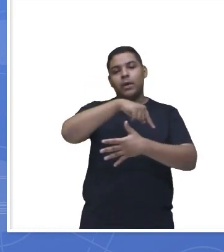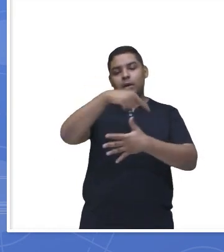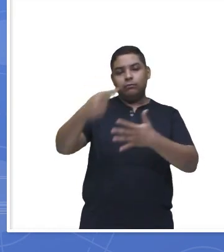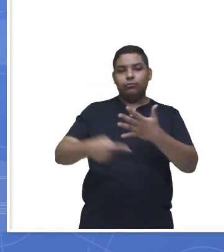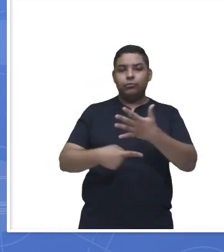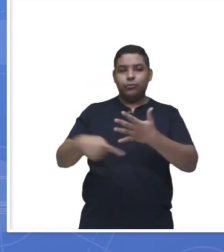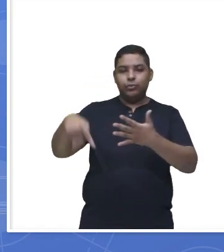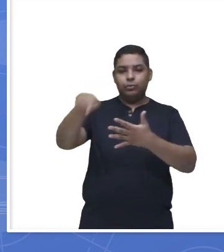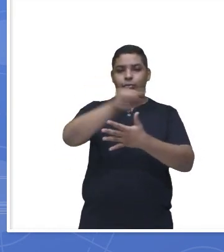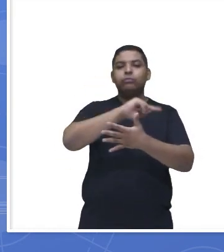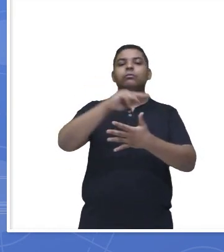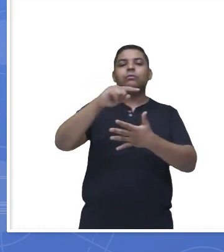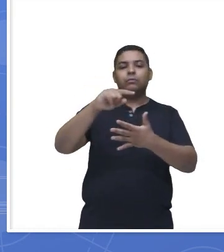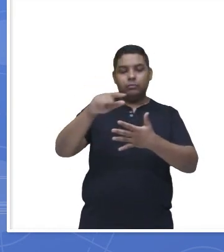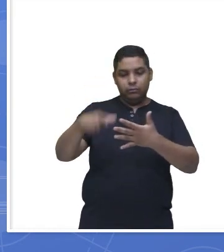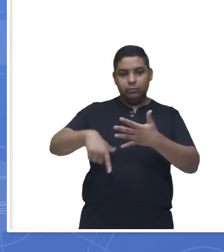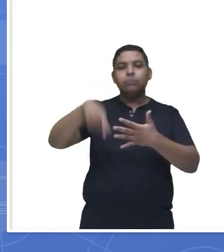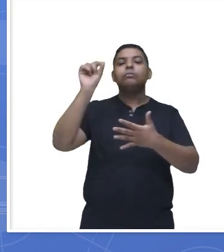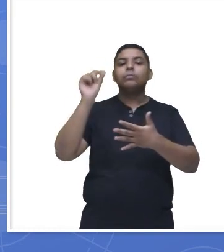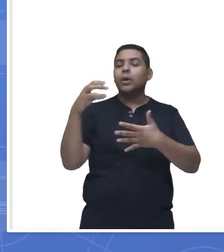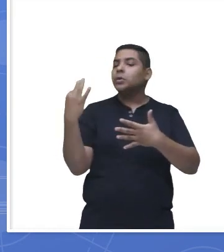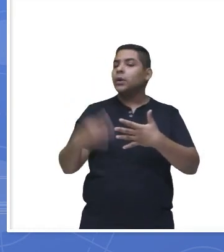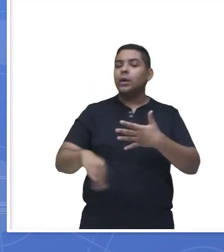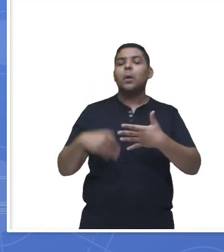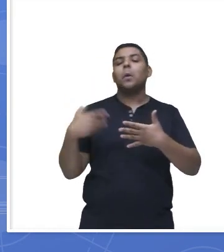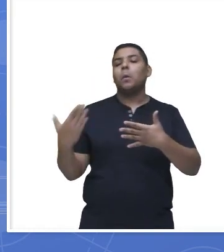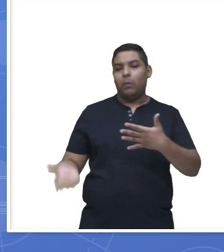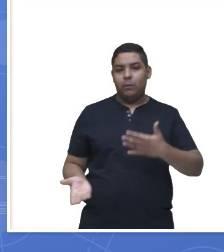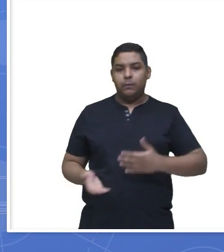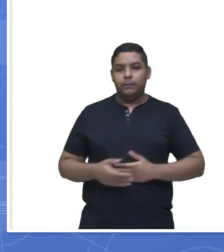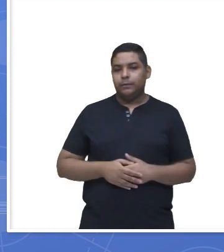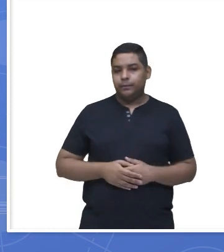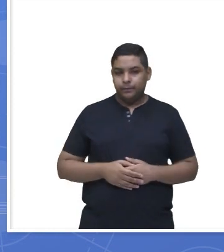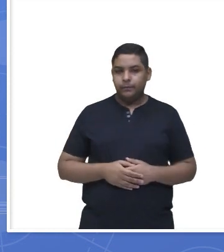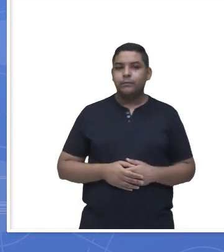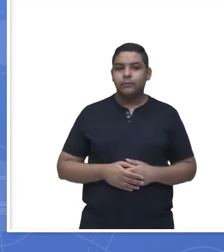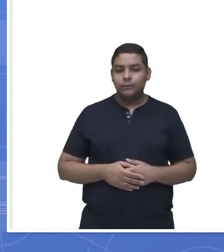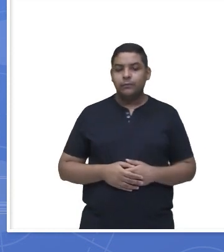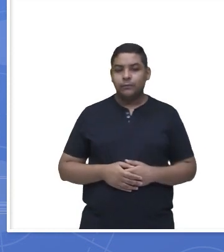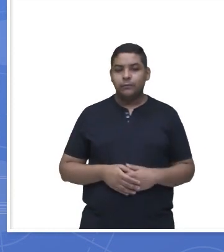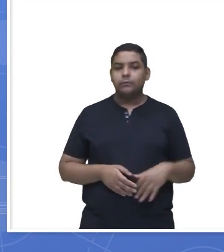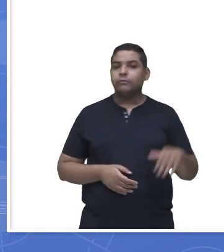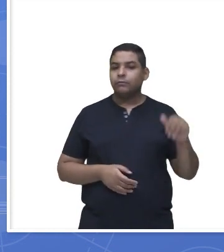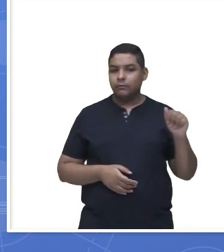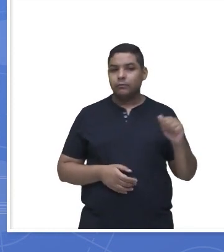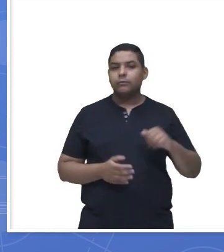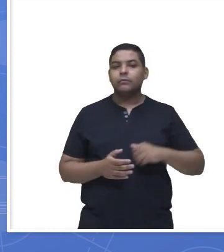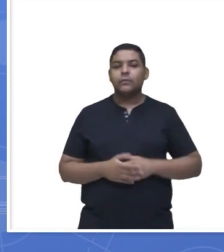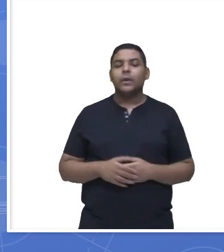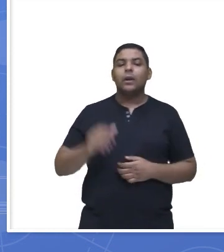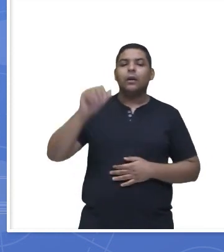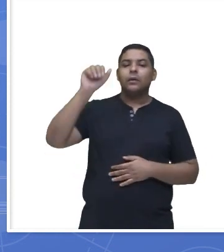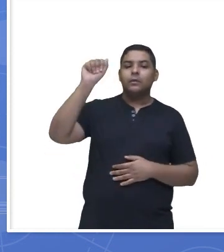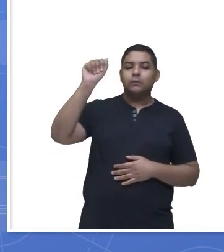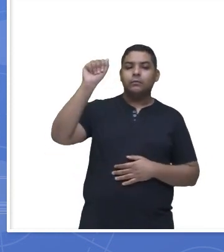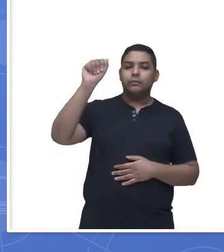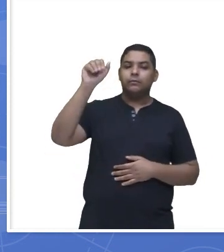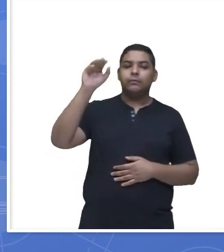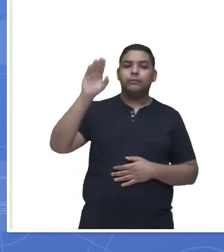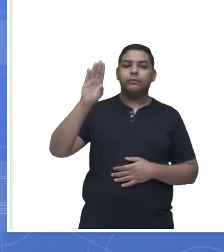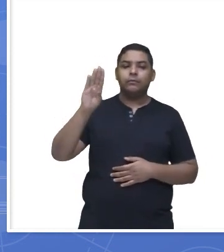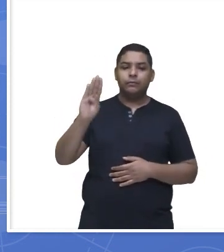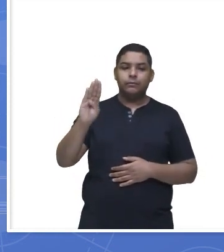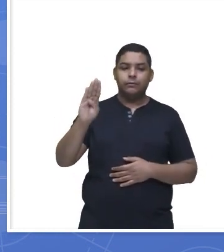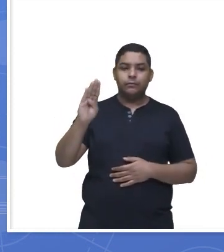Olha aí, Augusto dos Anjos, é a resposta apresentada. Souzanda de pesquisem. Clarice